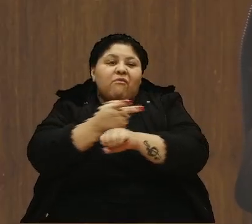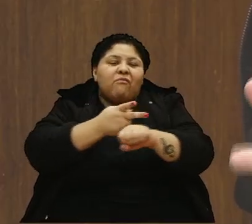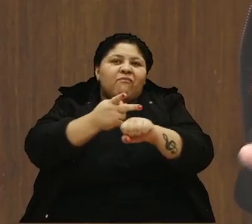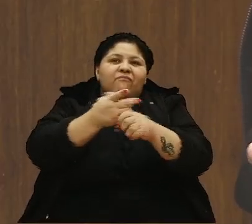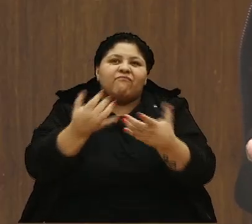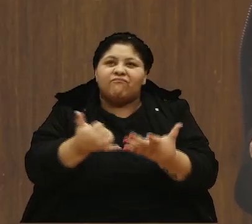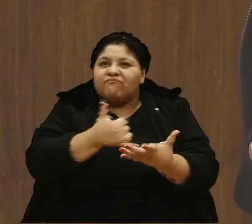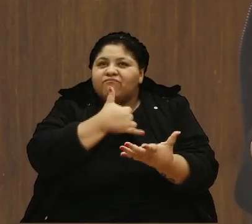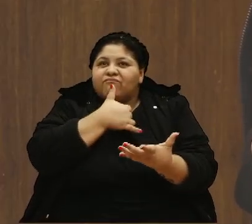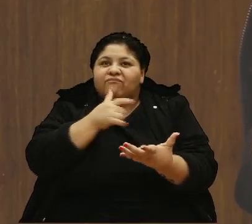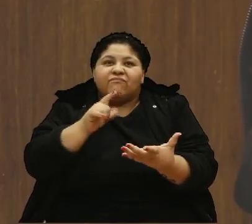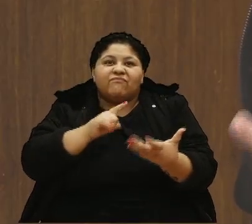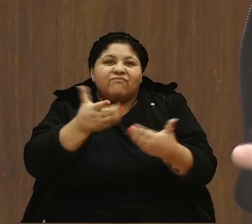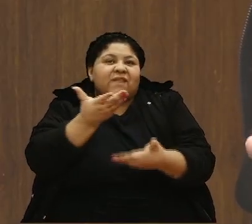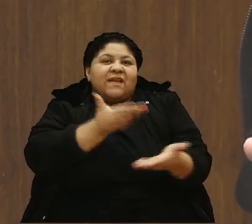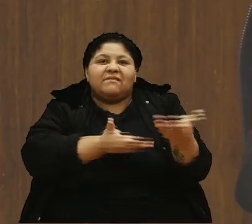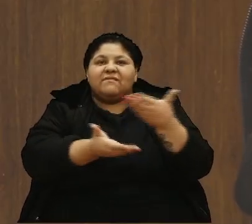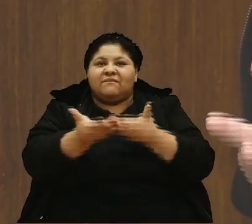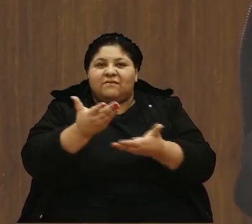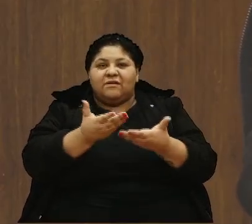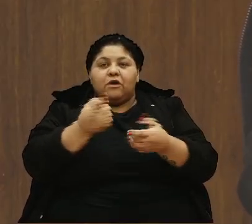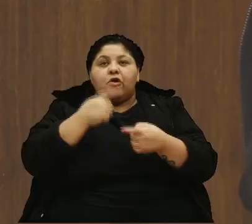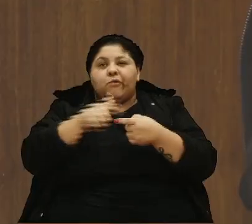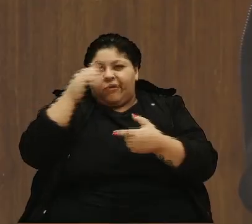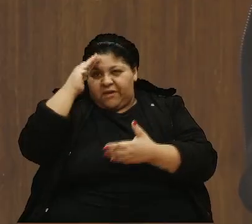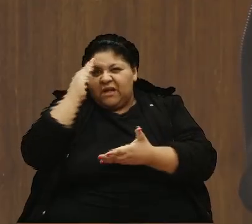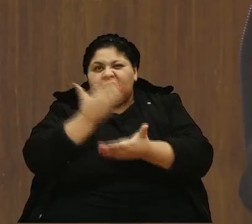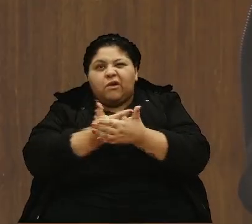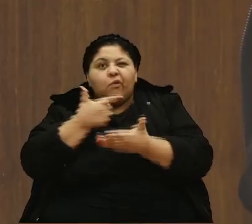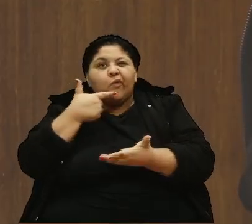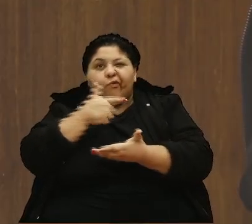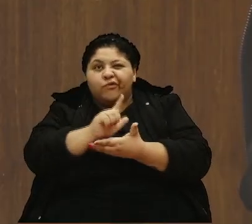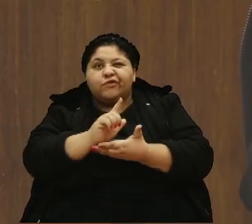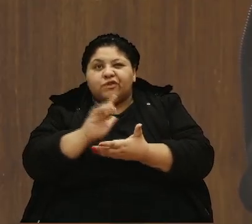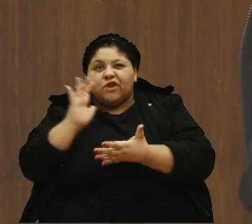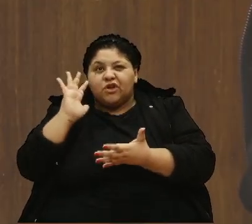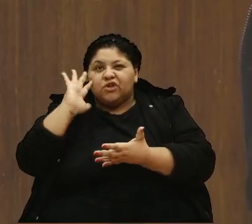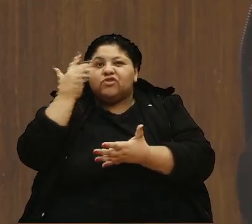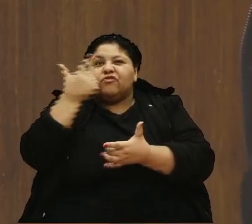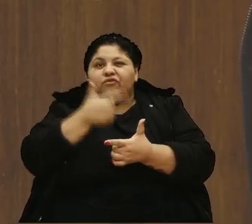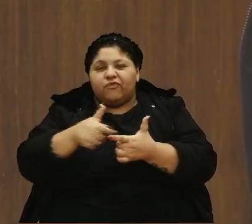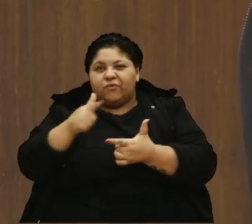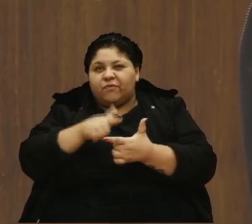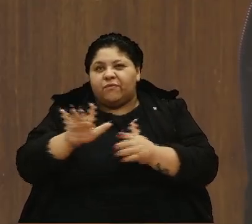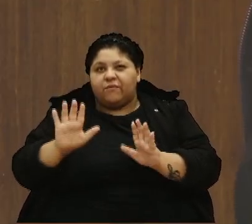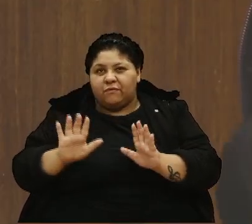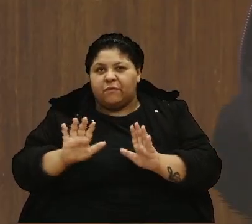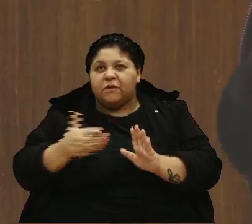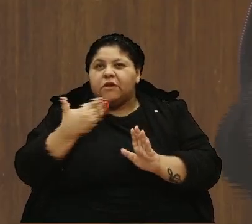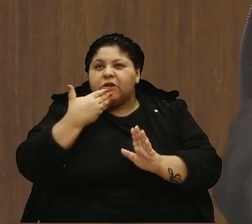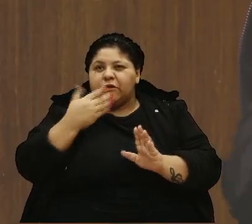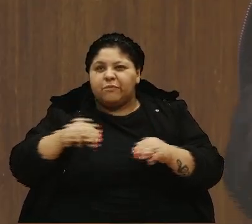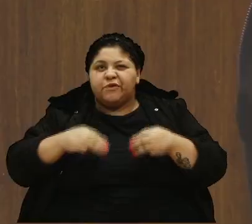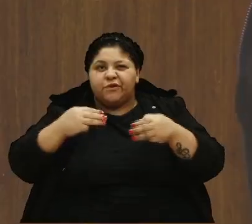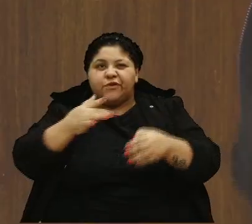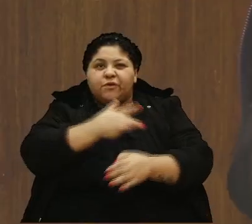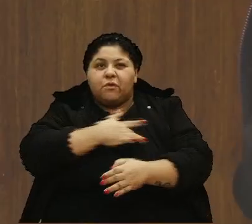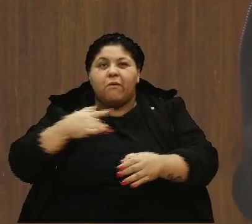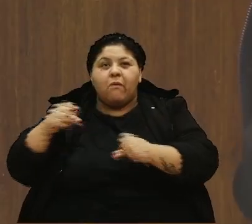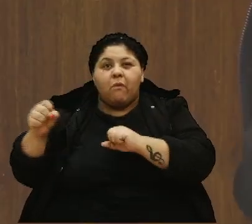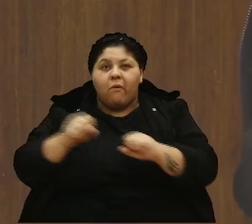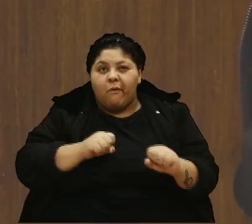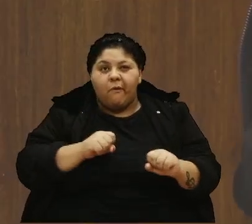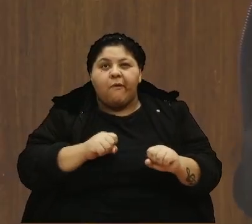infelizmente, não estão tendo acesso, e eu creio que a gente consiga encontrar essas vacinas no mercado ou requerer também ao Ministério da Saúde. Então, se o senhor puder,